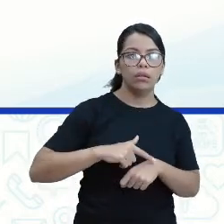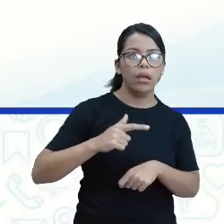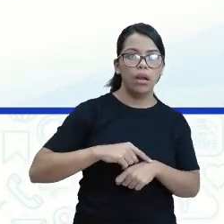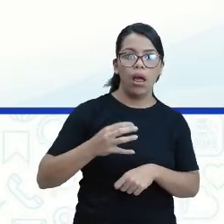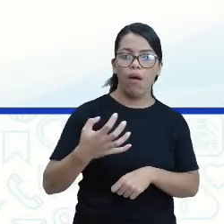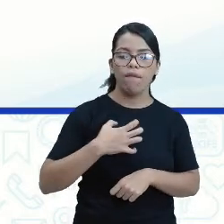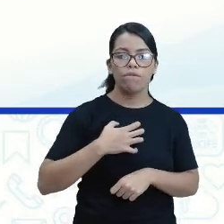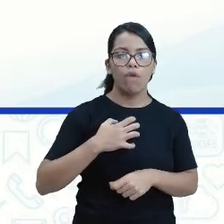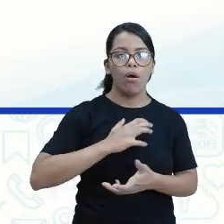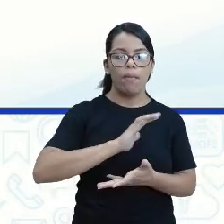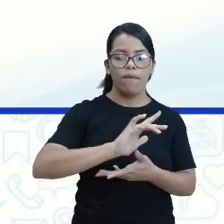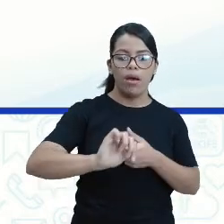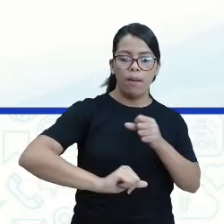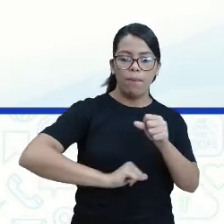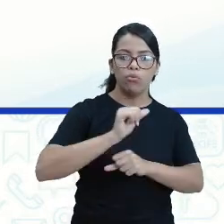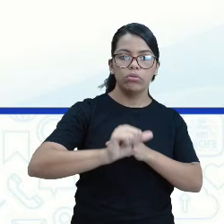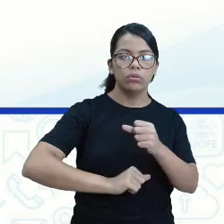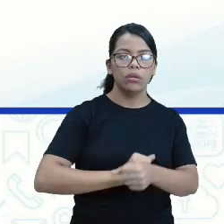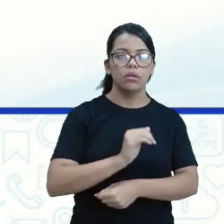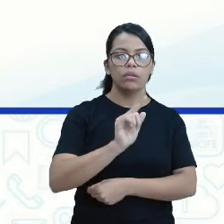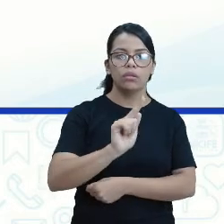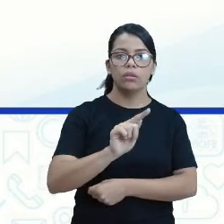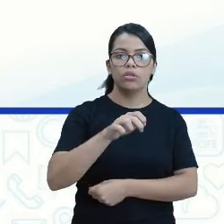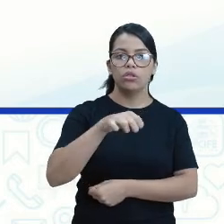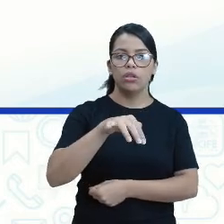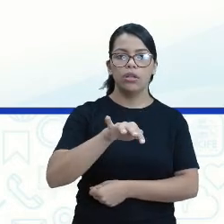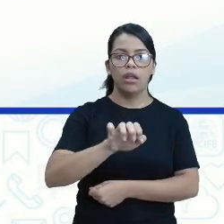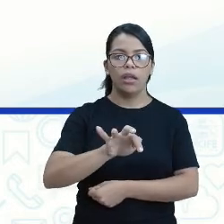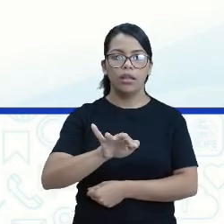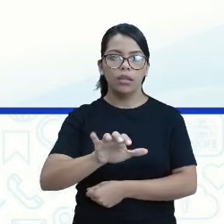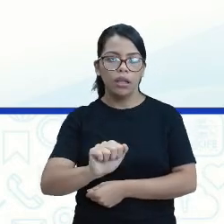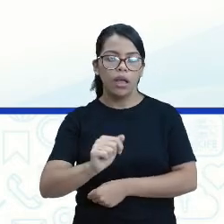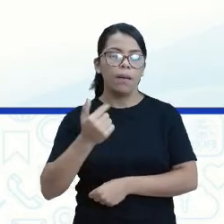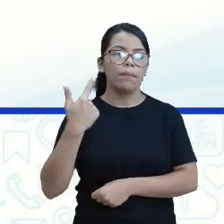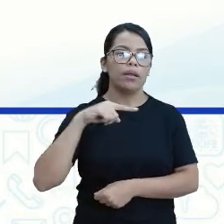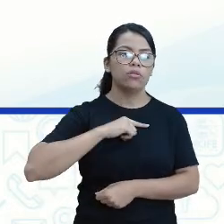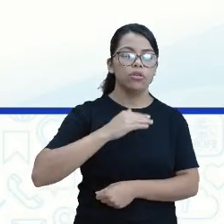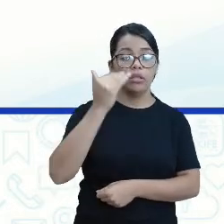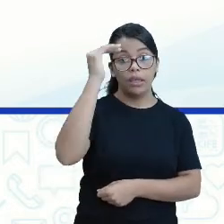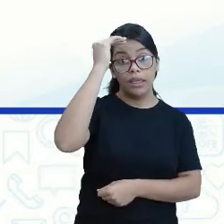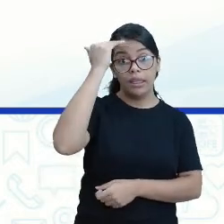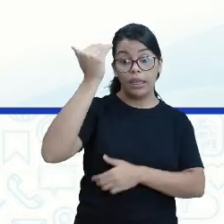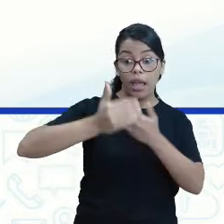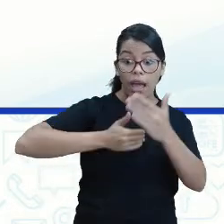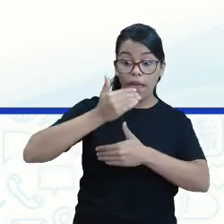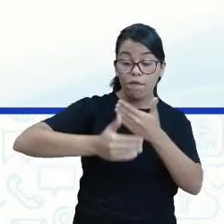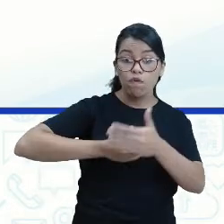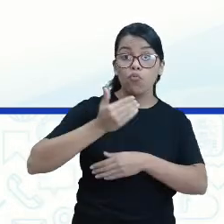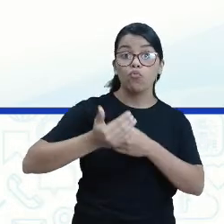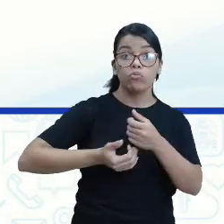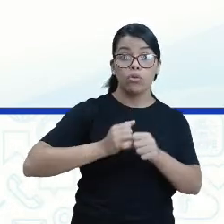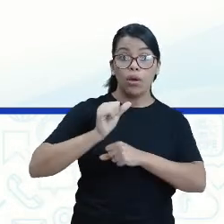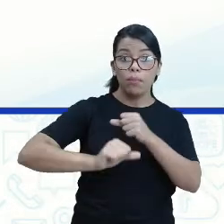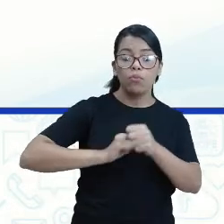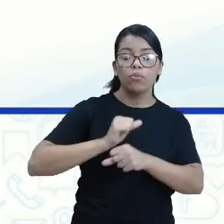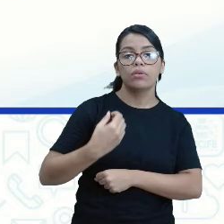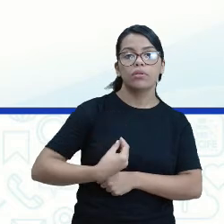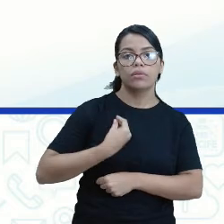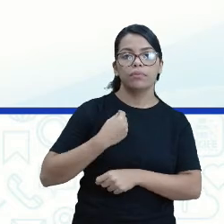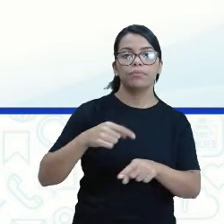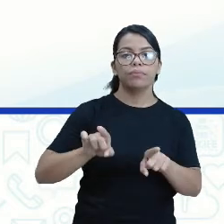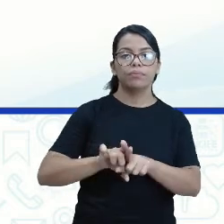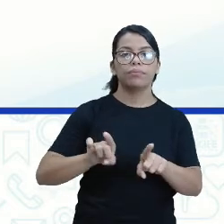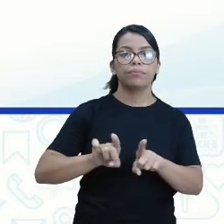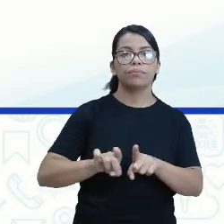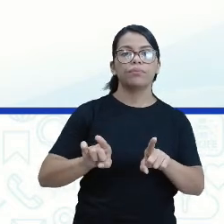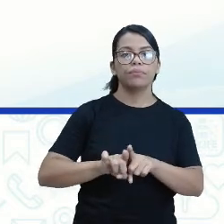genéticas, são importantíssimas para a gente entender a evolução dos seres vivos e também eventos na produção dos gametas,